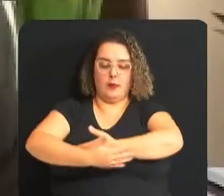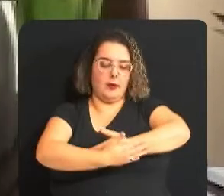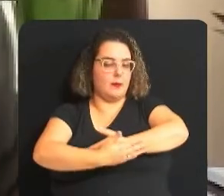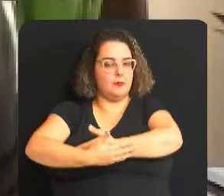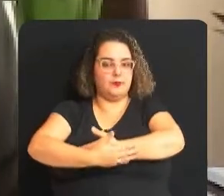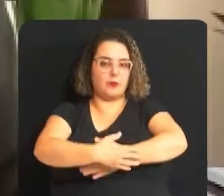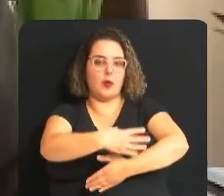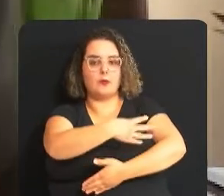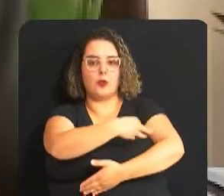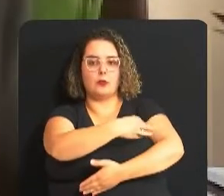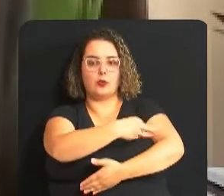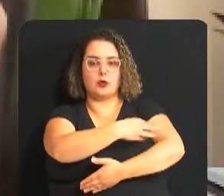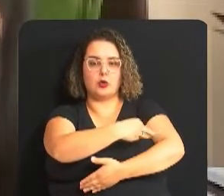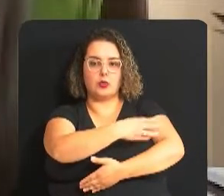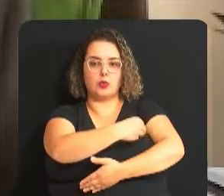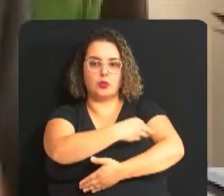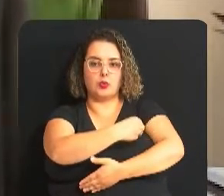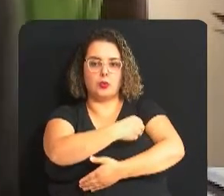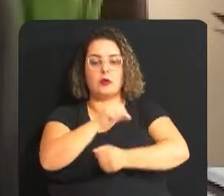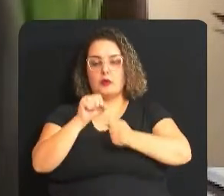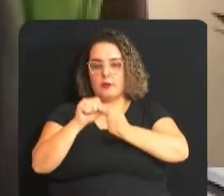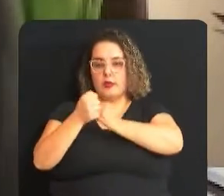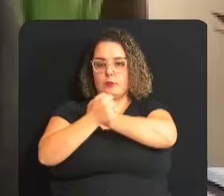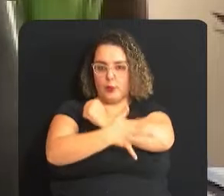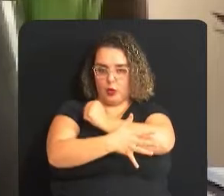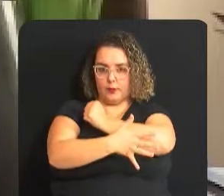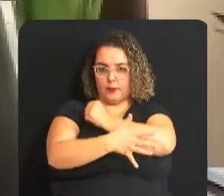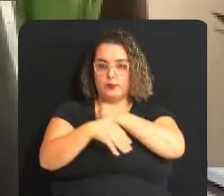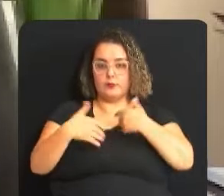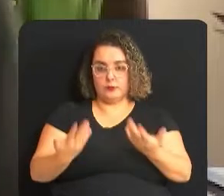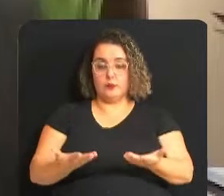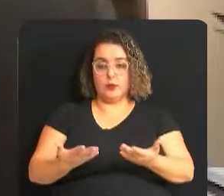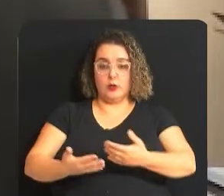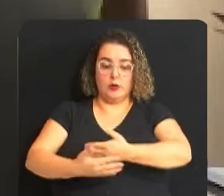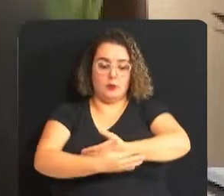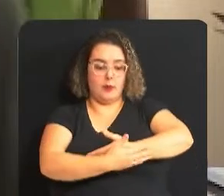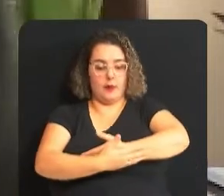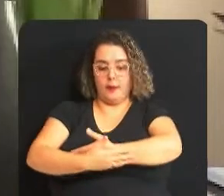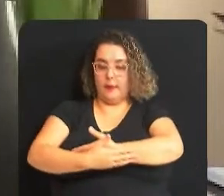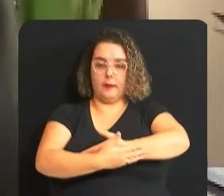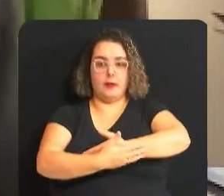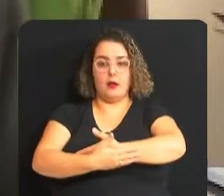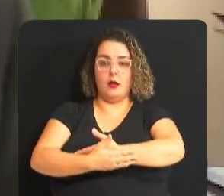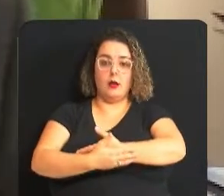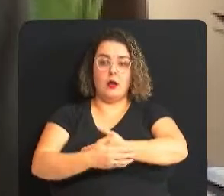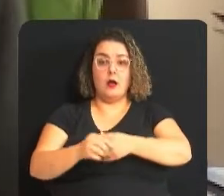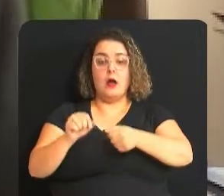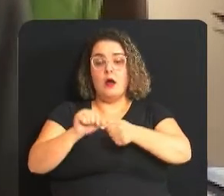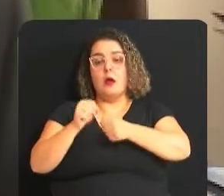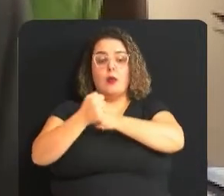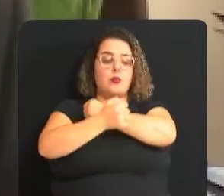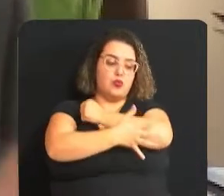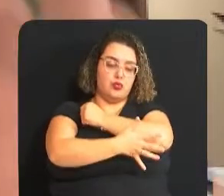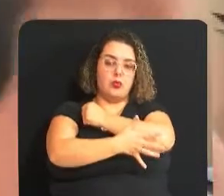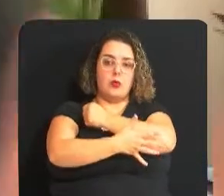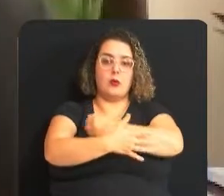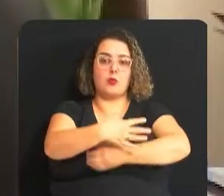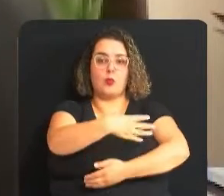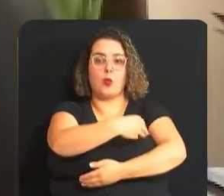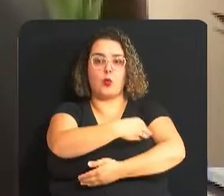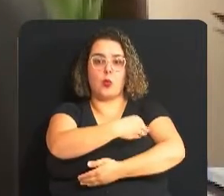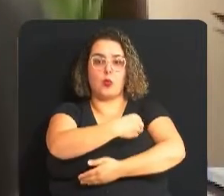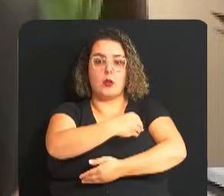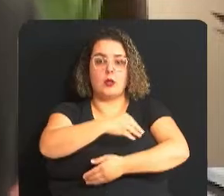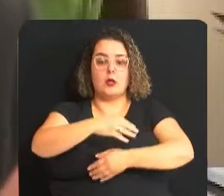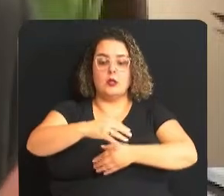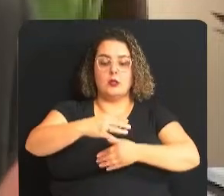mama e faz cocô. Tanto que quem tem bebezinho, acabou de fazer cocô, mas está na hora de mamar. Deixa eu trocar a